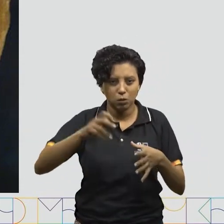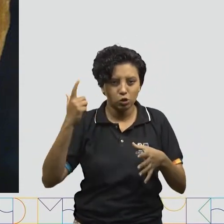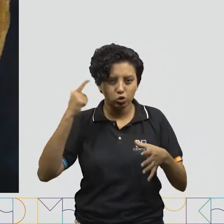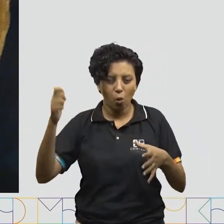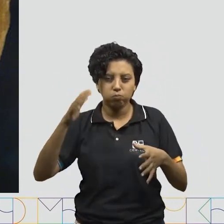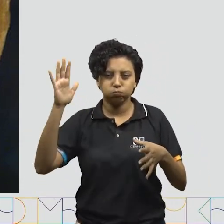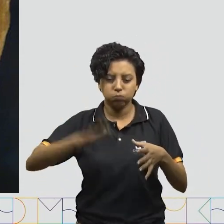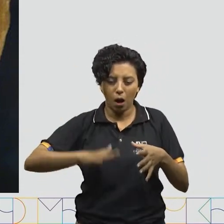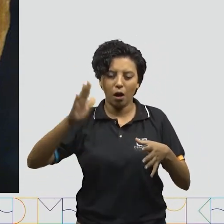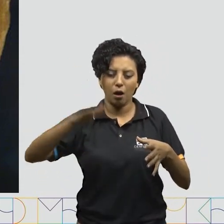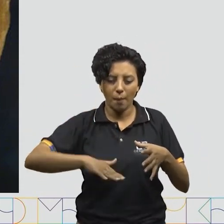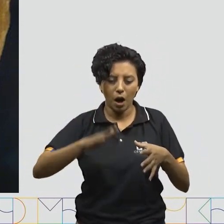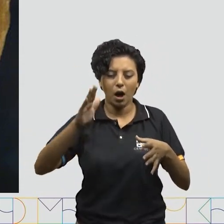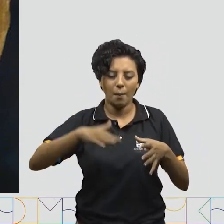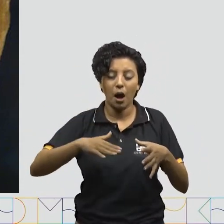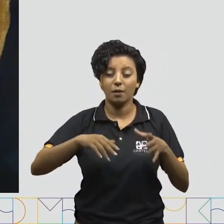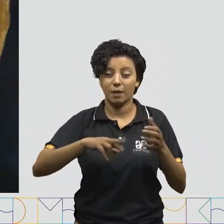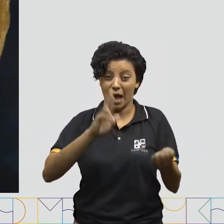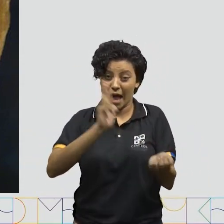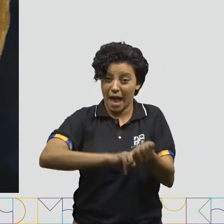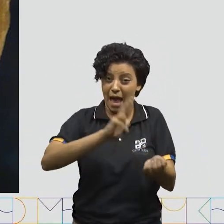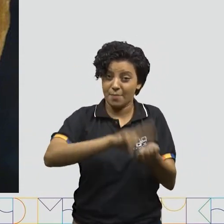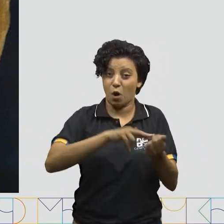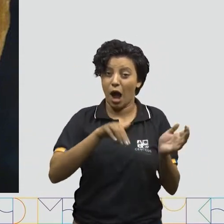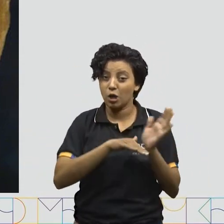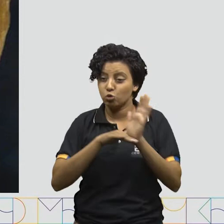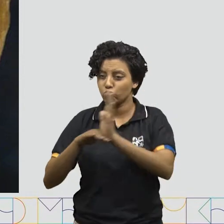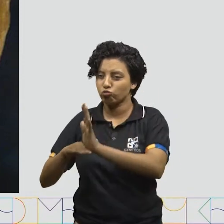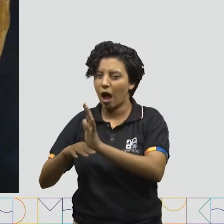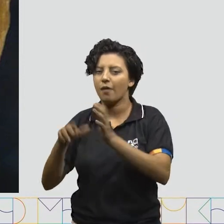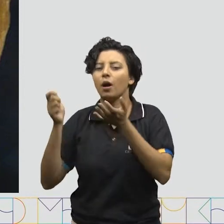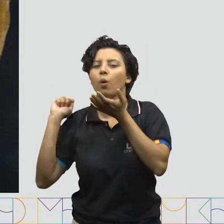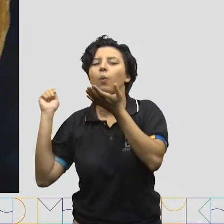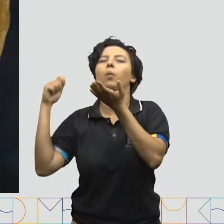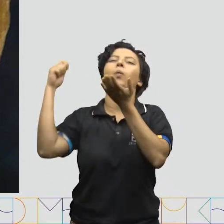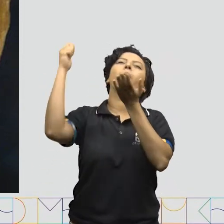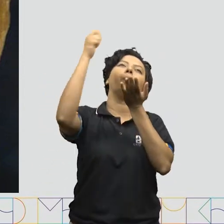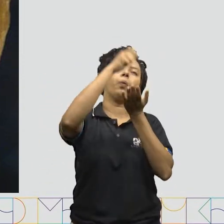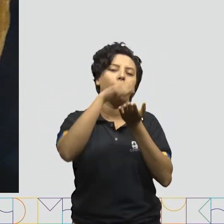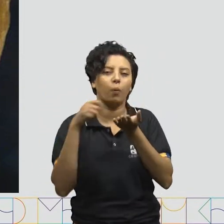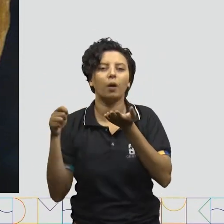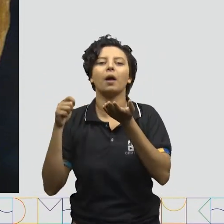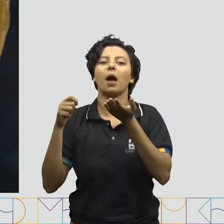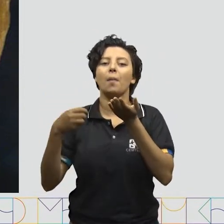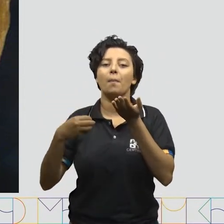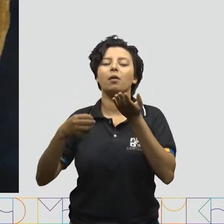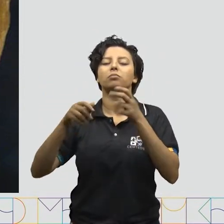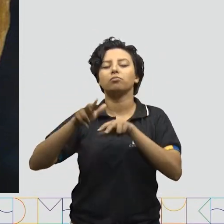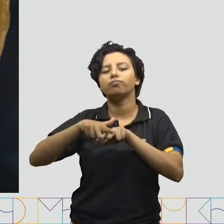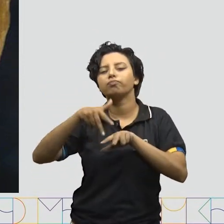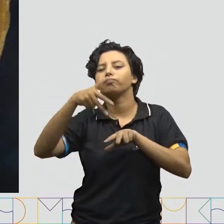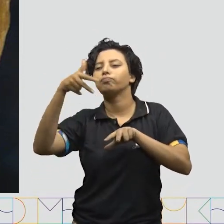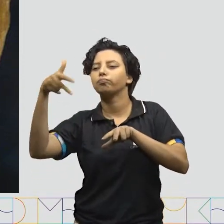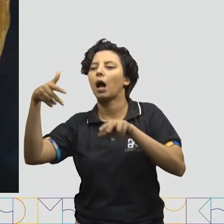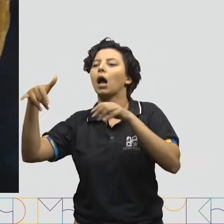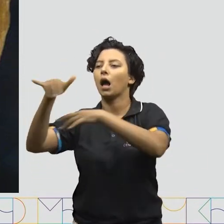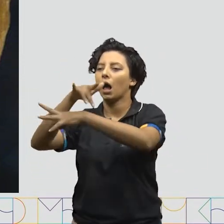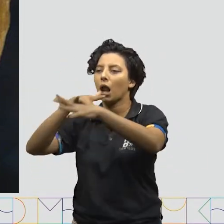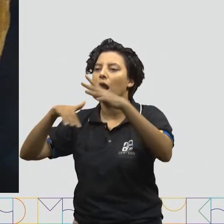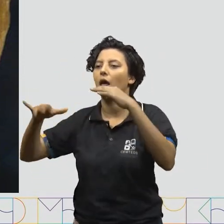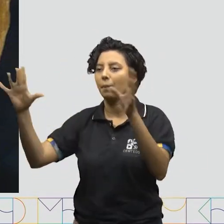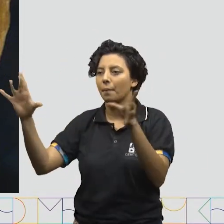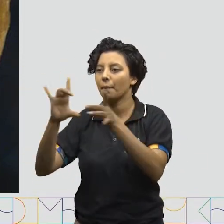e músicas auxiliavam os xamãs na viagem ao mundo espiritual. Os xamãs eram os responsáveis por